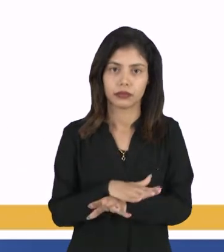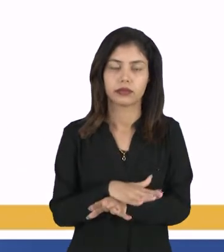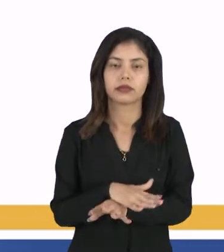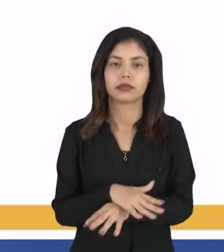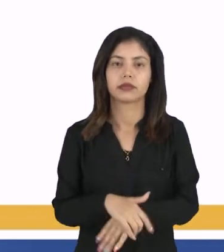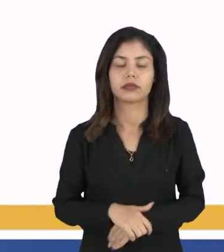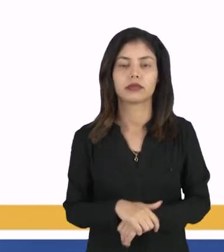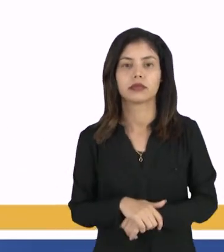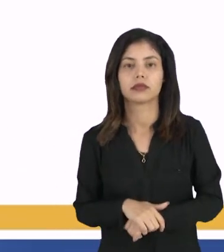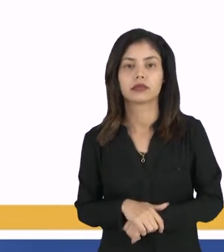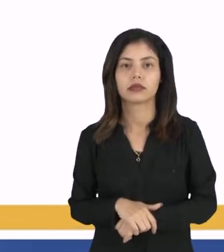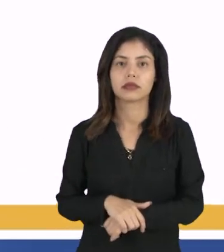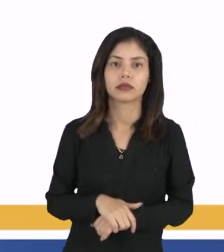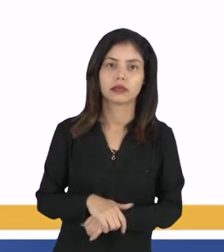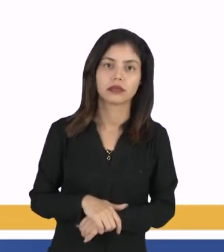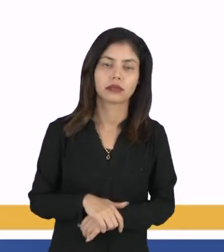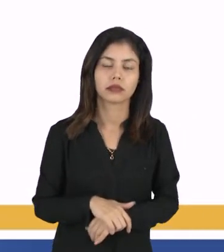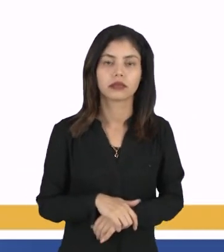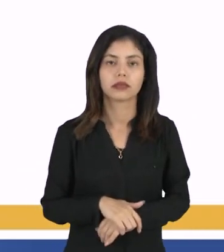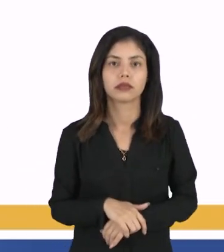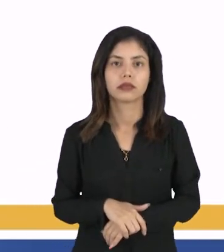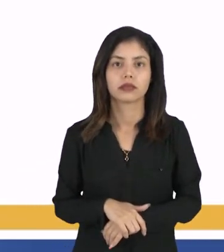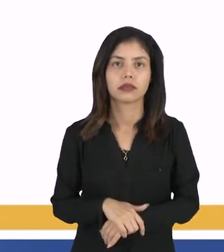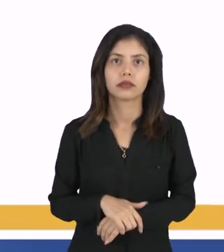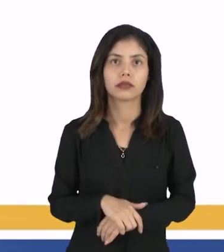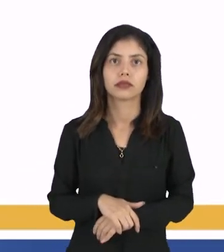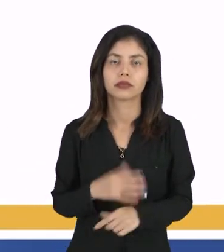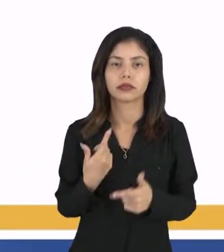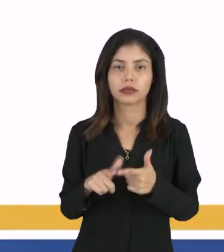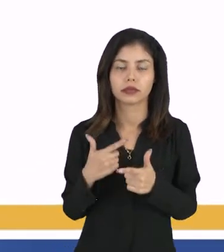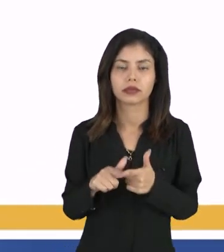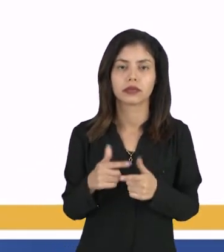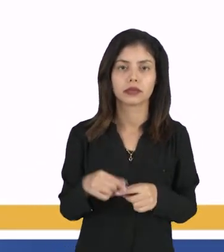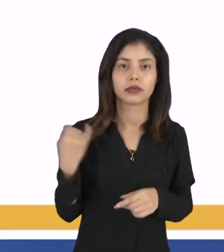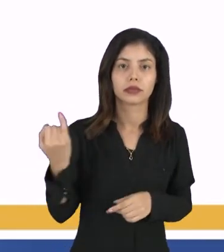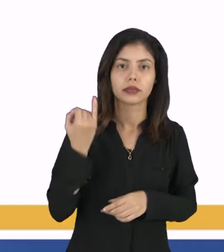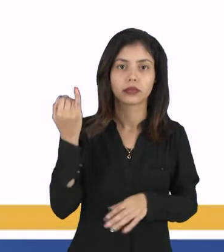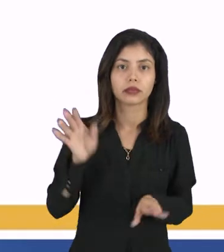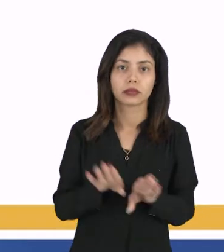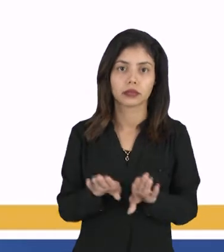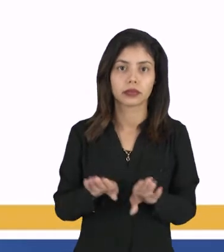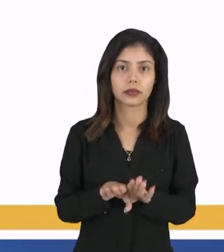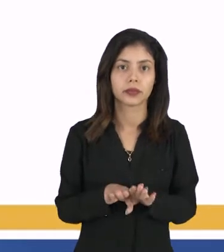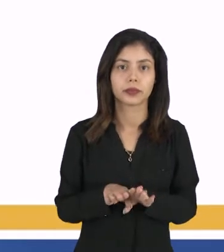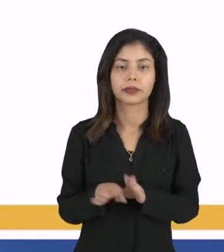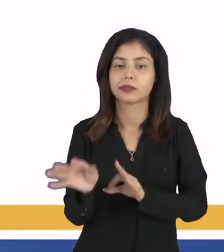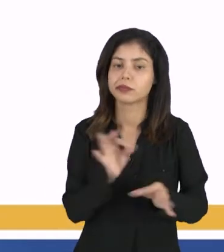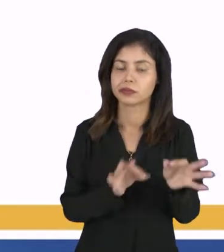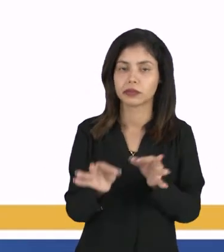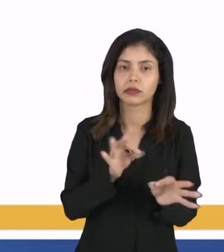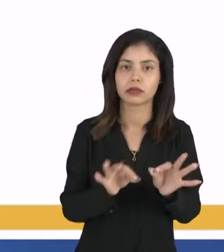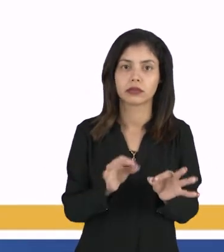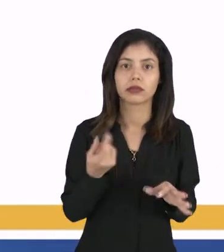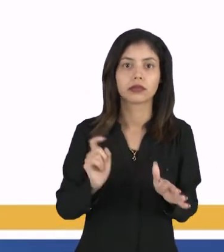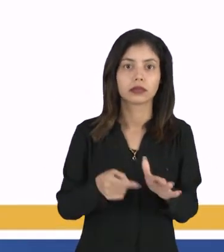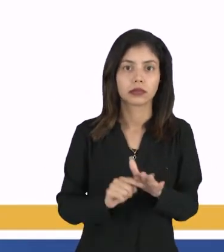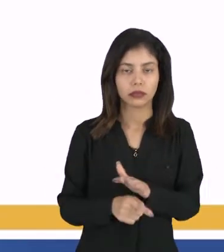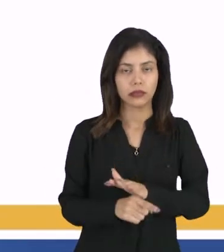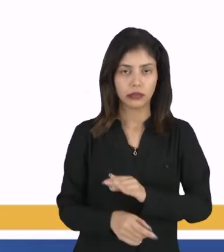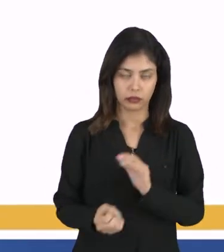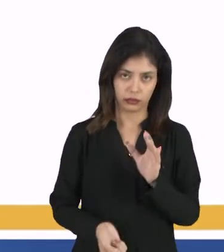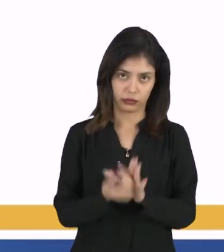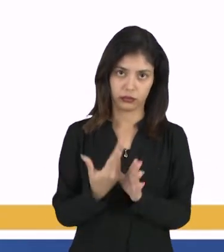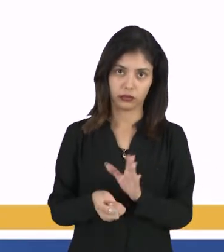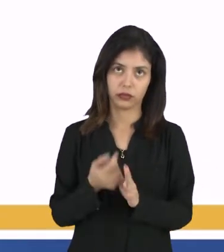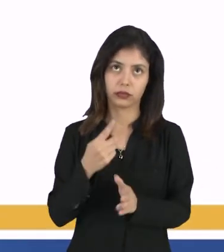cadeia alimentar de ambientes aquáticos vai ser prejudicada, tá? Então, são muito importantes, né, os organismos que estão dentro do reino